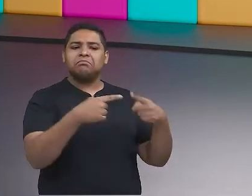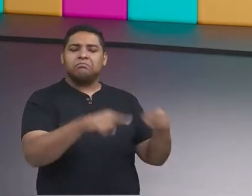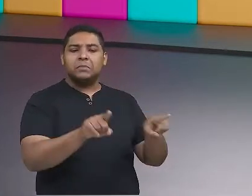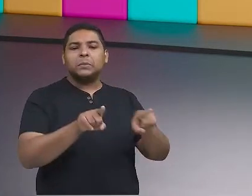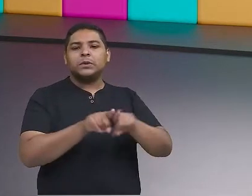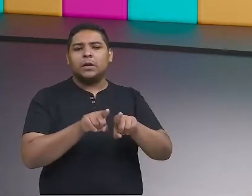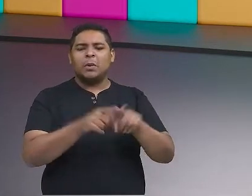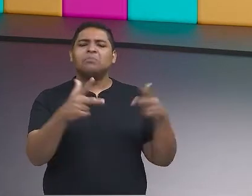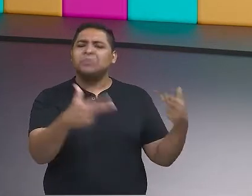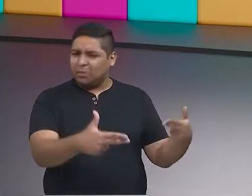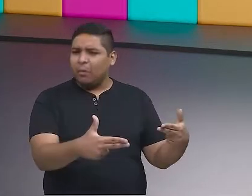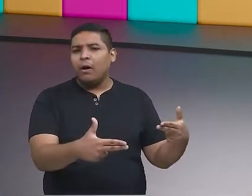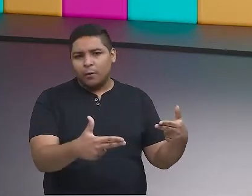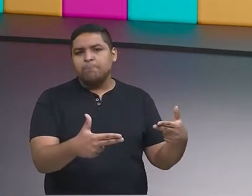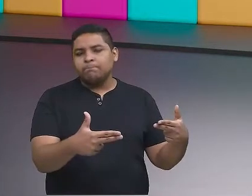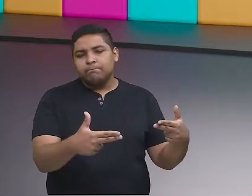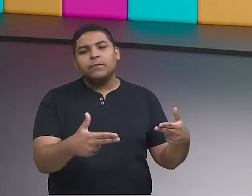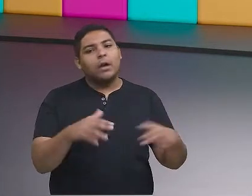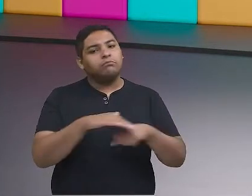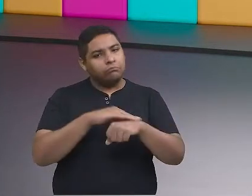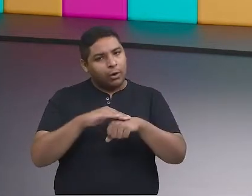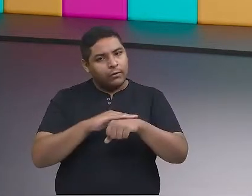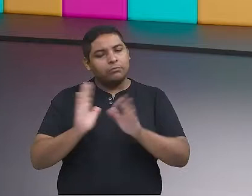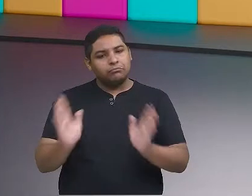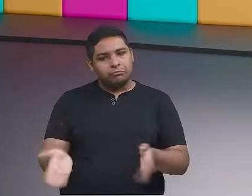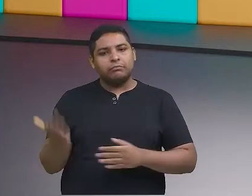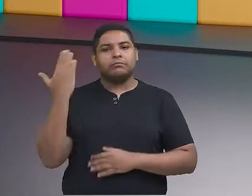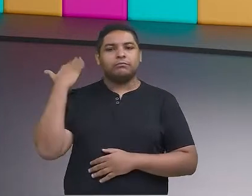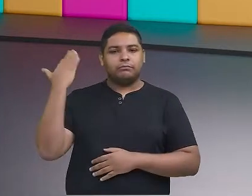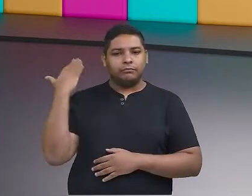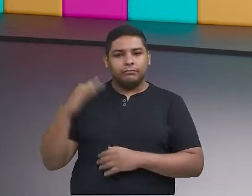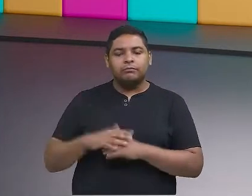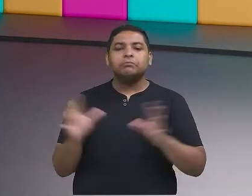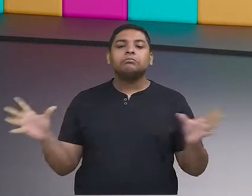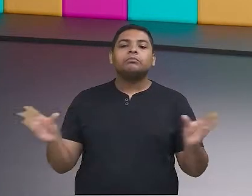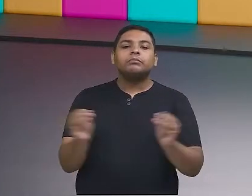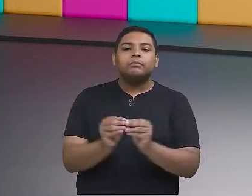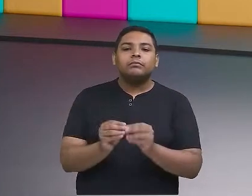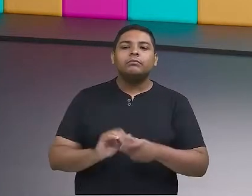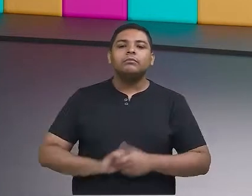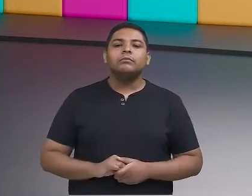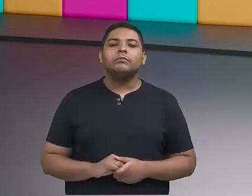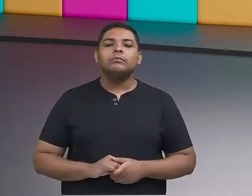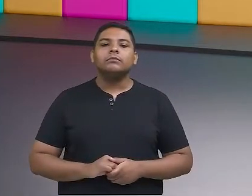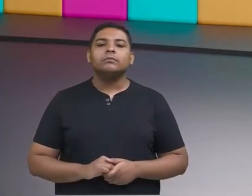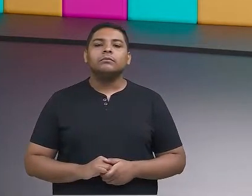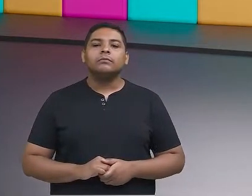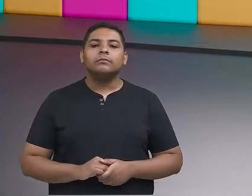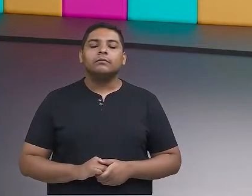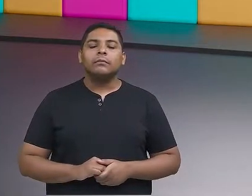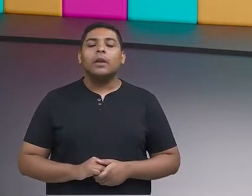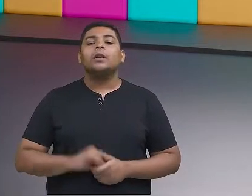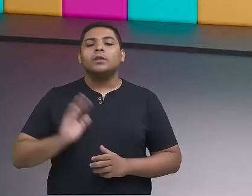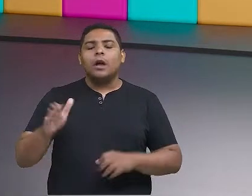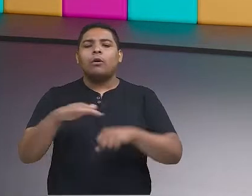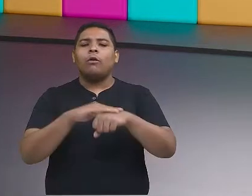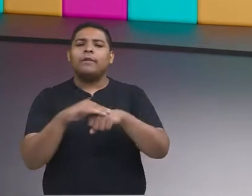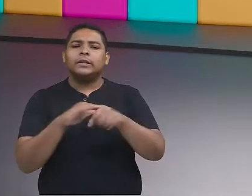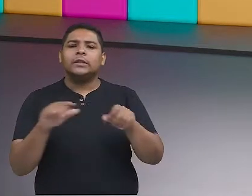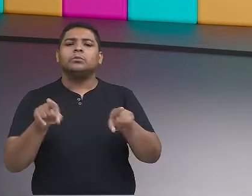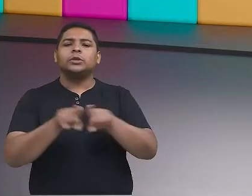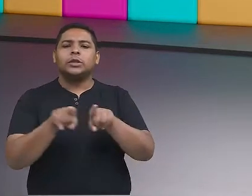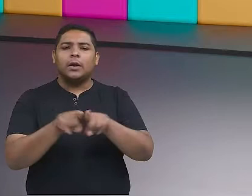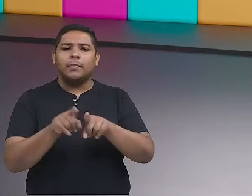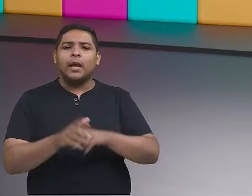mesmas coisas. Ok? Vamos fazer esse resumo. Falamos os personagens do bullying.